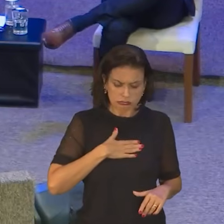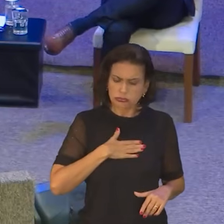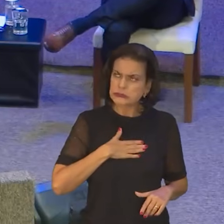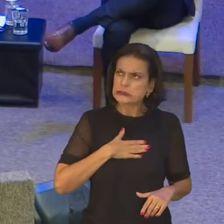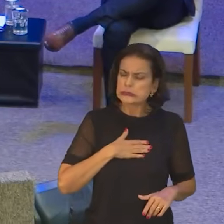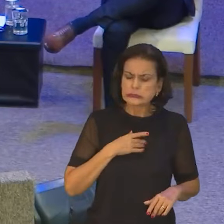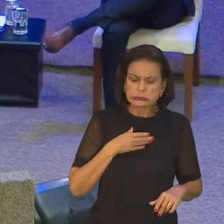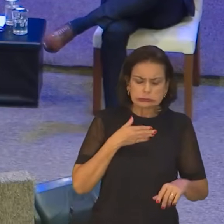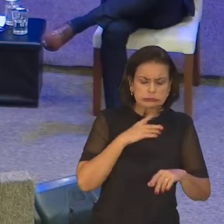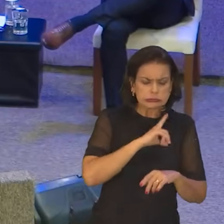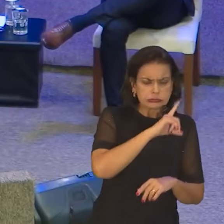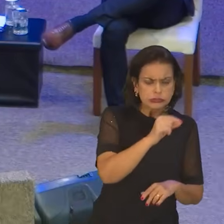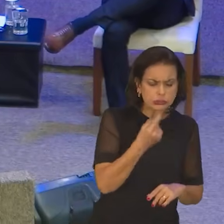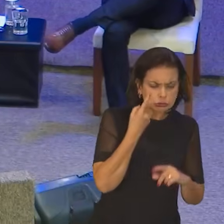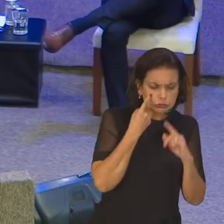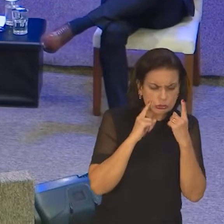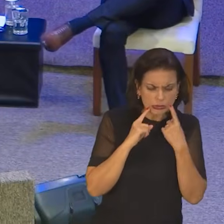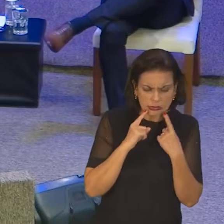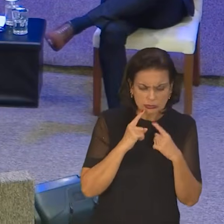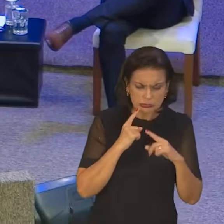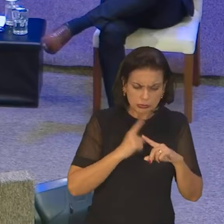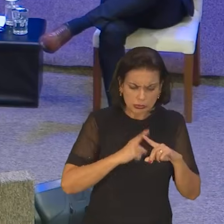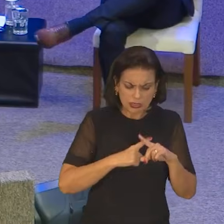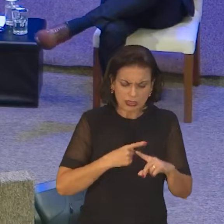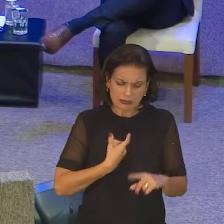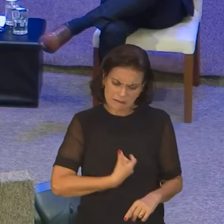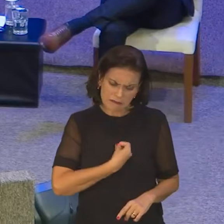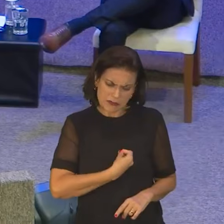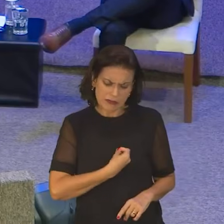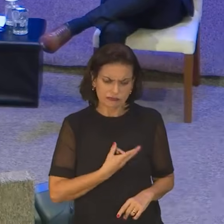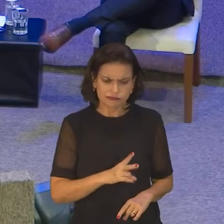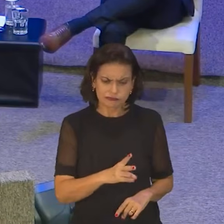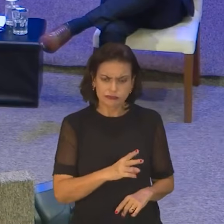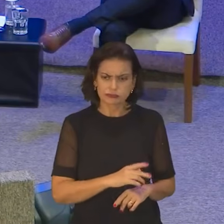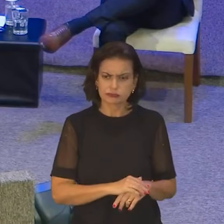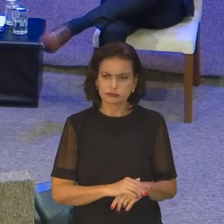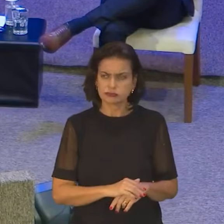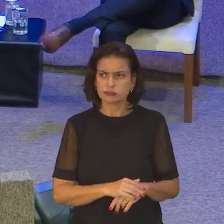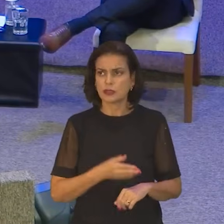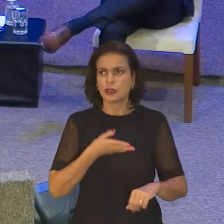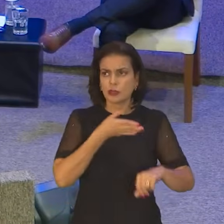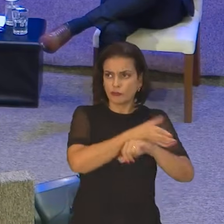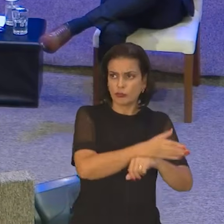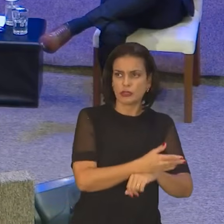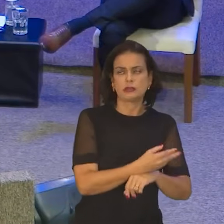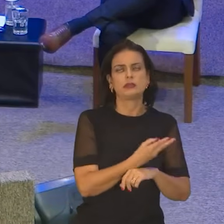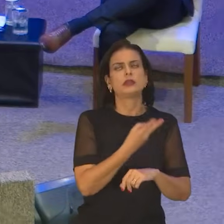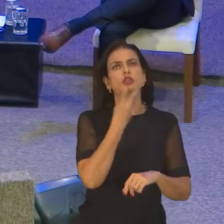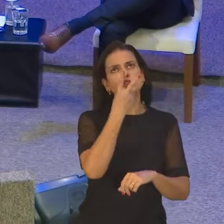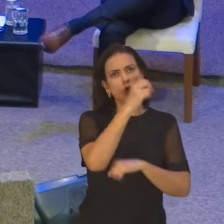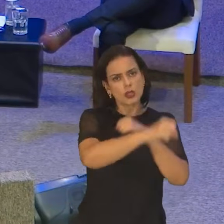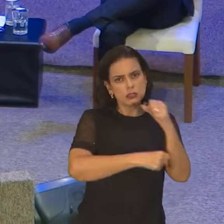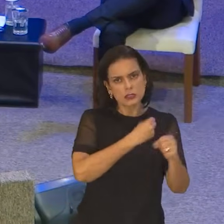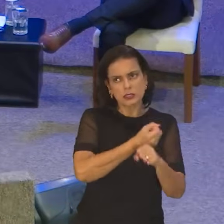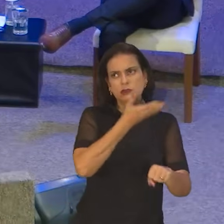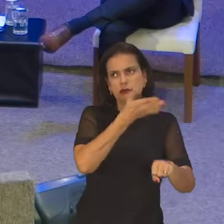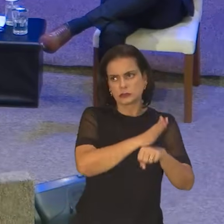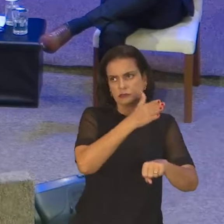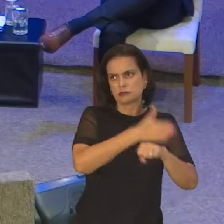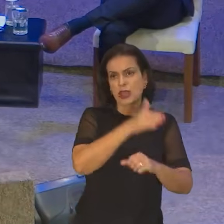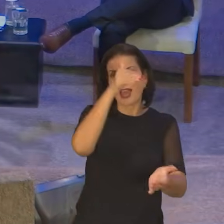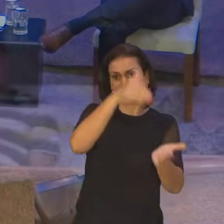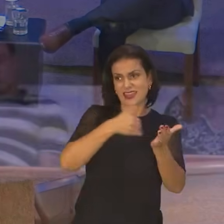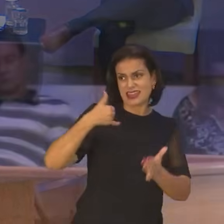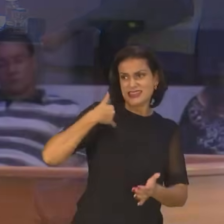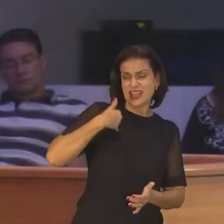gabinete chorando porque ainda estou vivo. Fui para o treinamento, 2 anos de treinamento, 17 anos de